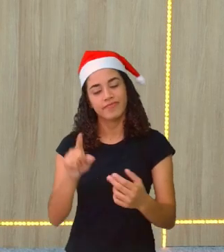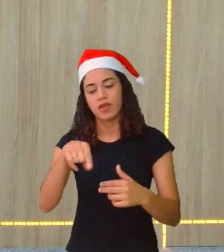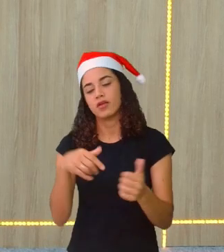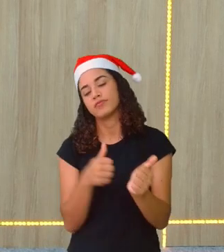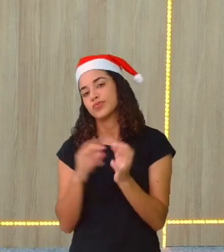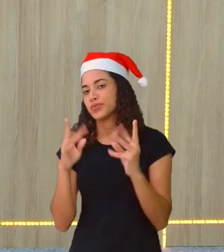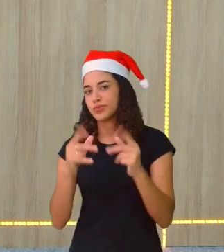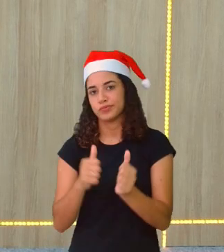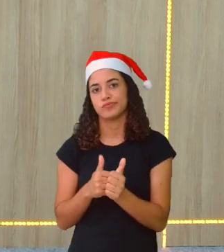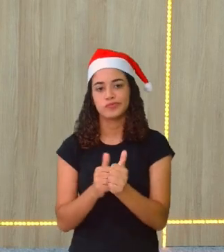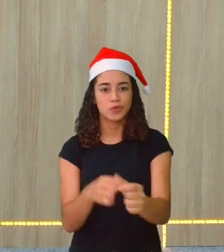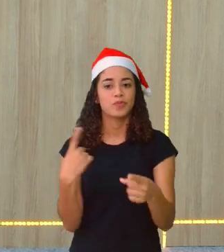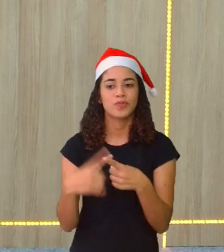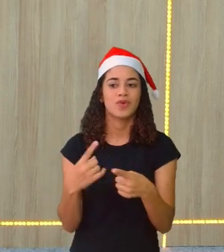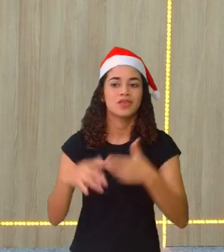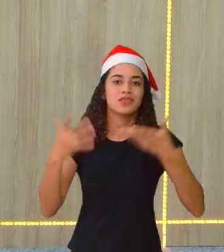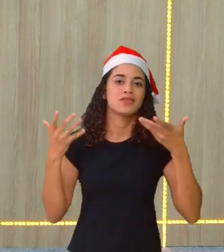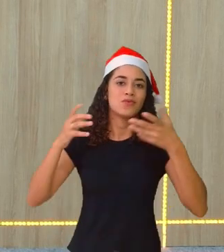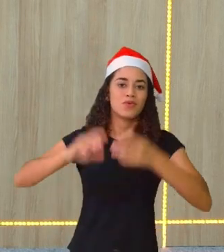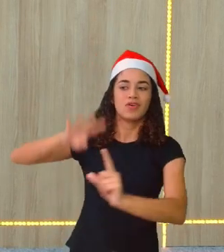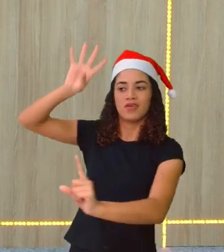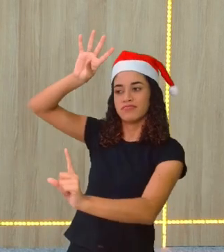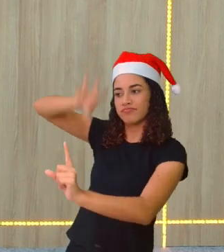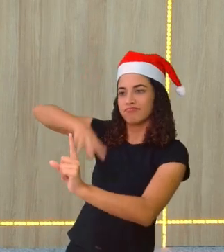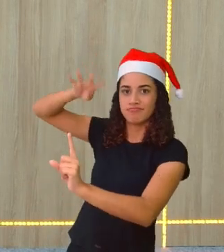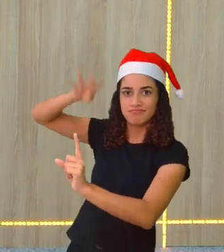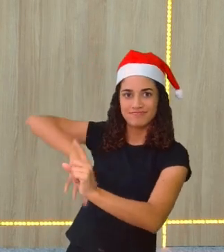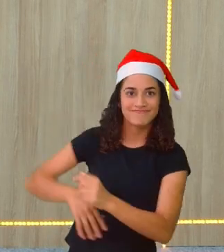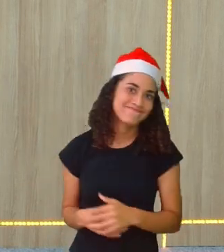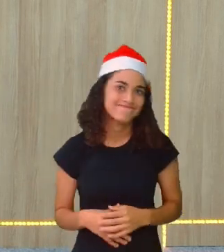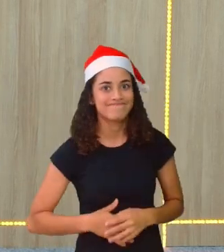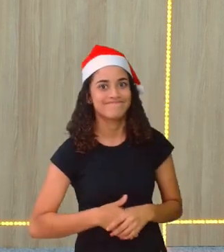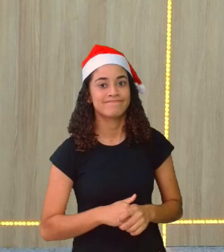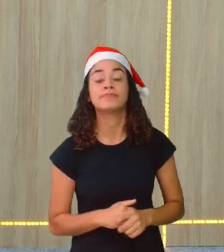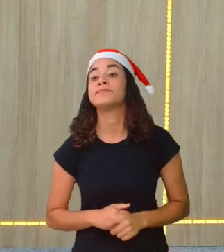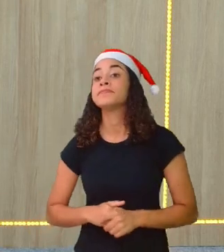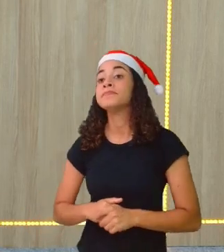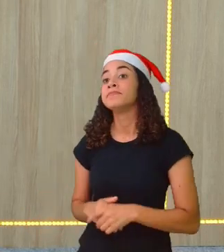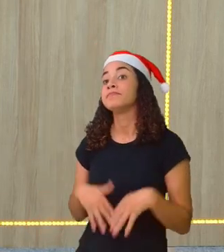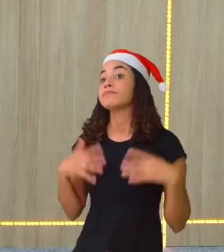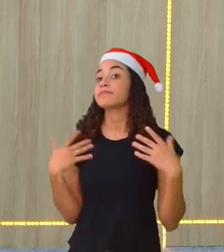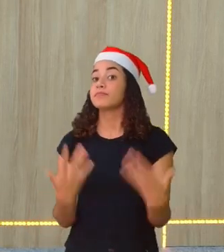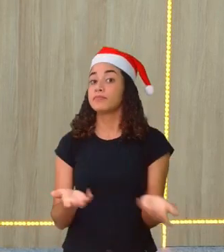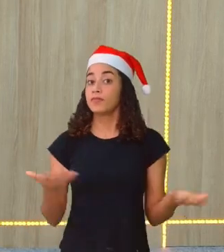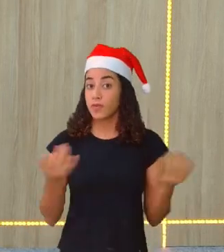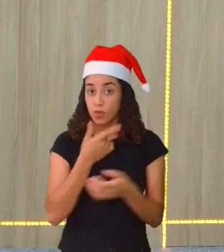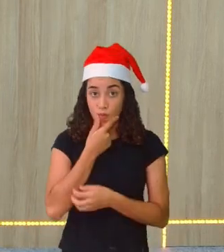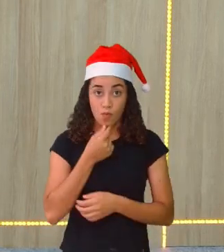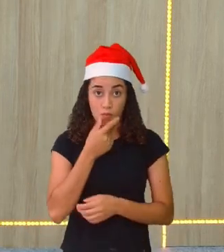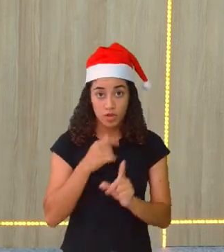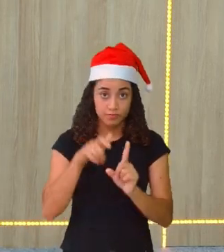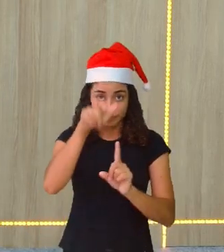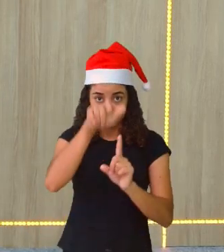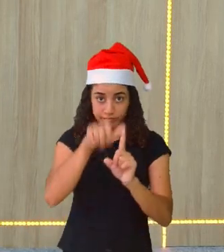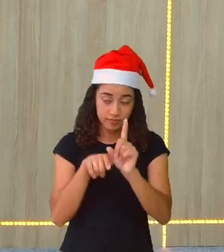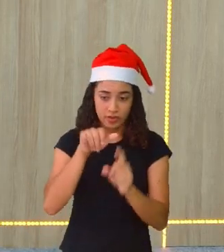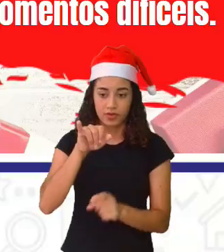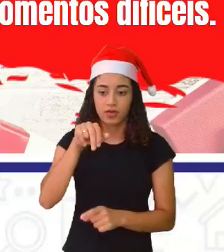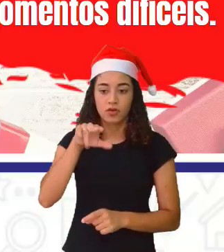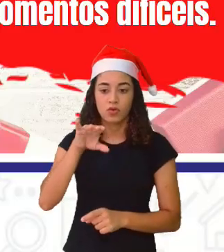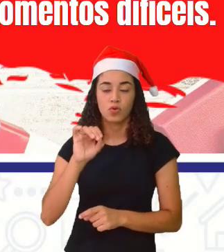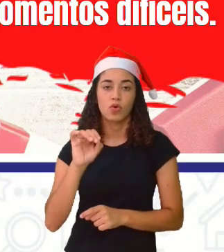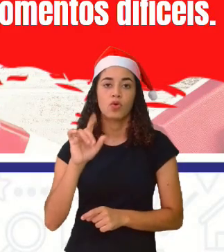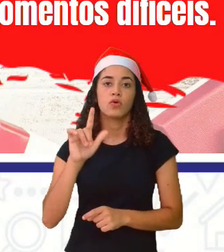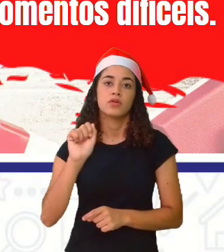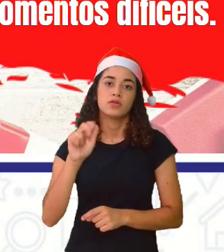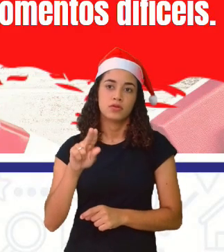por se negarem a cultuá-los como divinos, né? Mas aí, ó, a Nicolau, ao longo da Idade Média, ele se